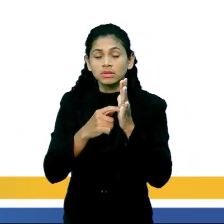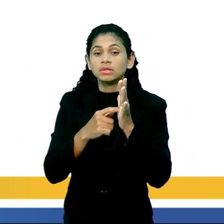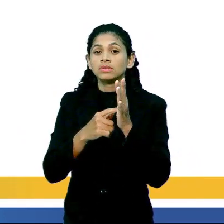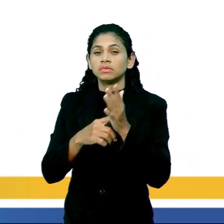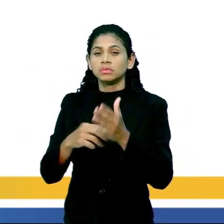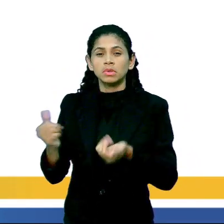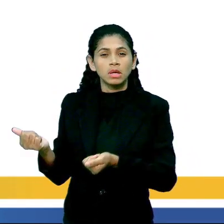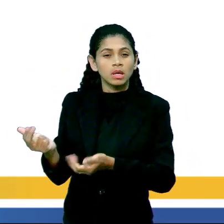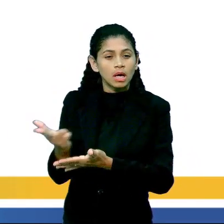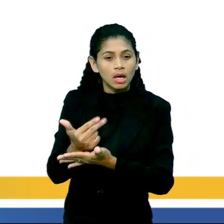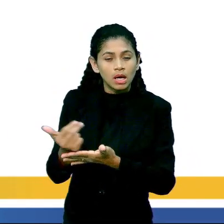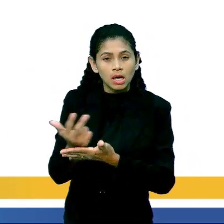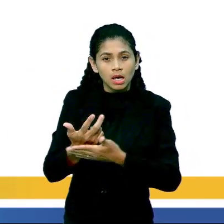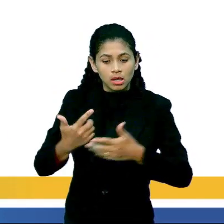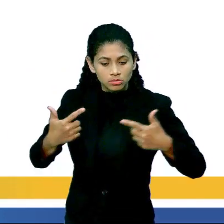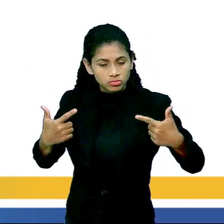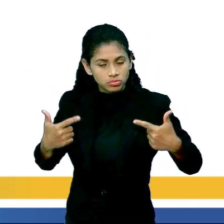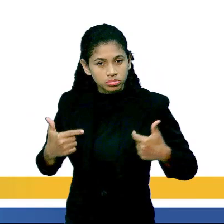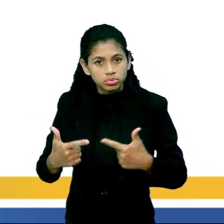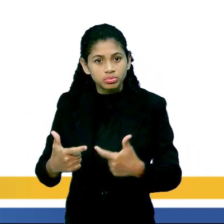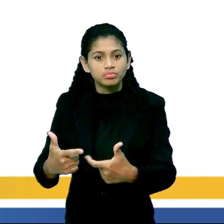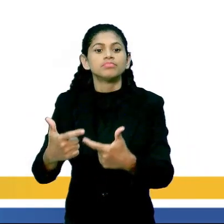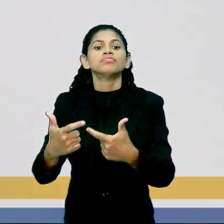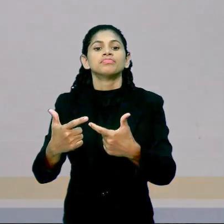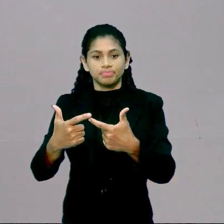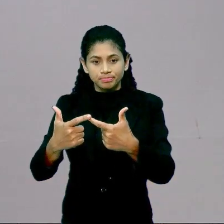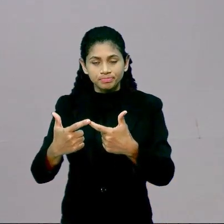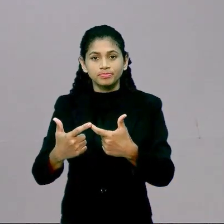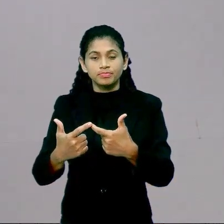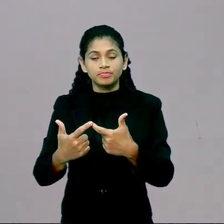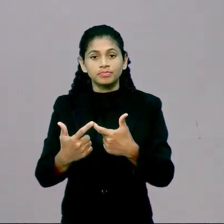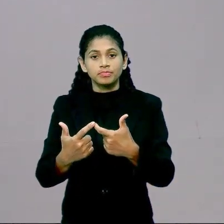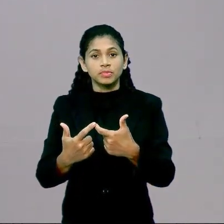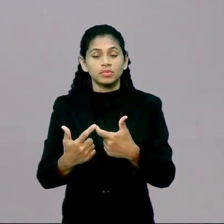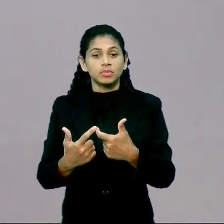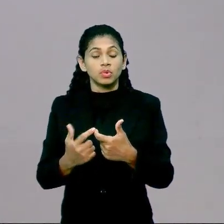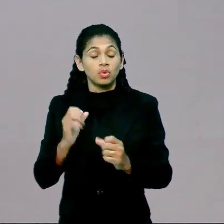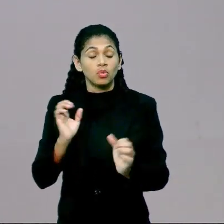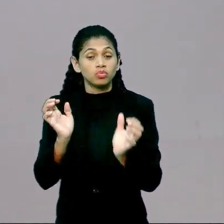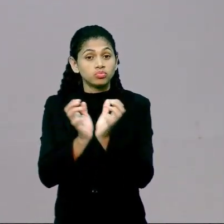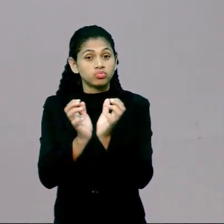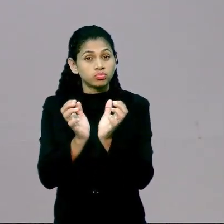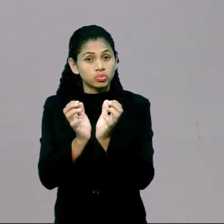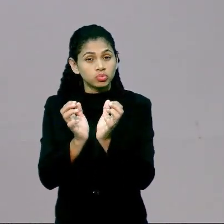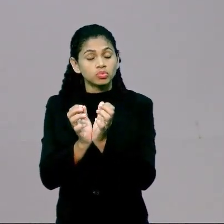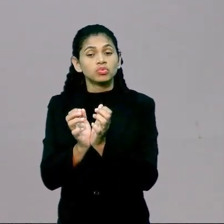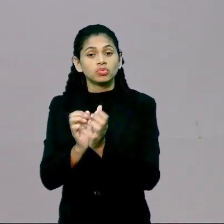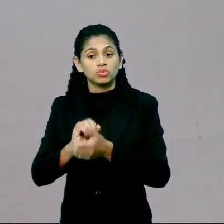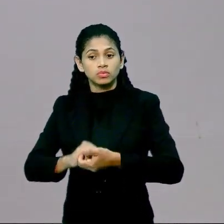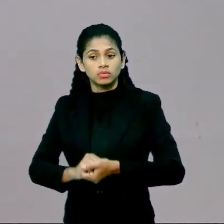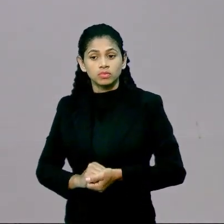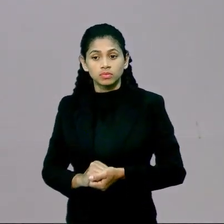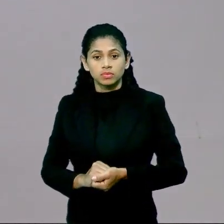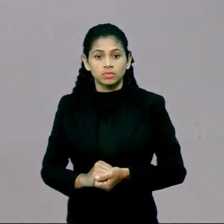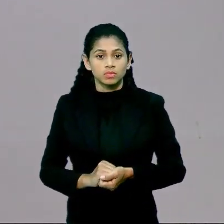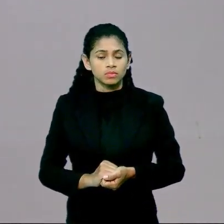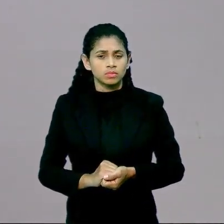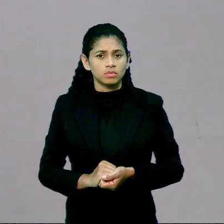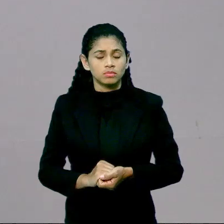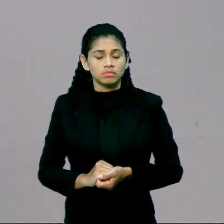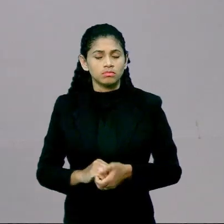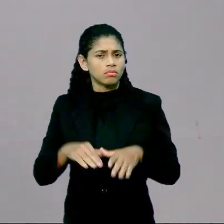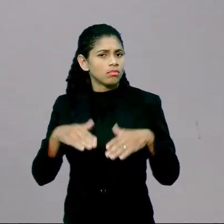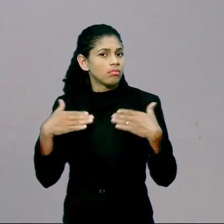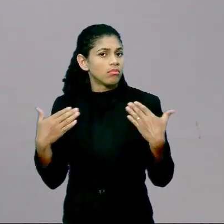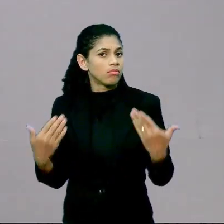de técnicas, filosofia e tradições dos combates. Professor, efetivamente, qual é a diferença